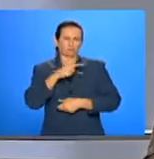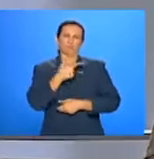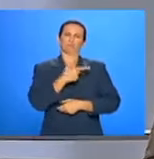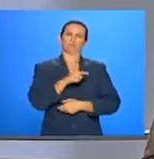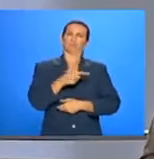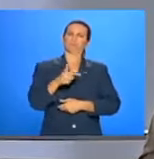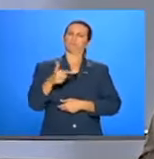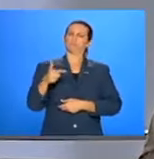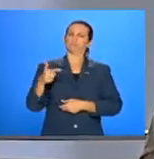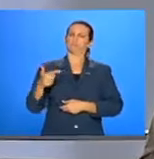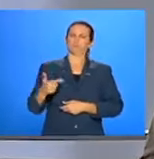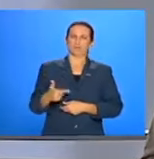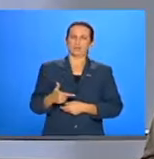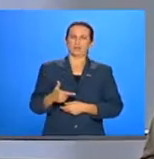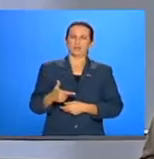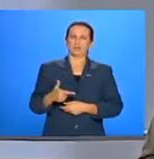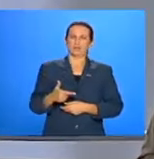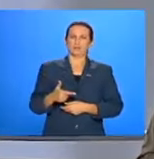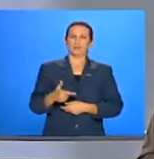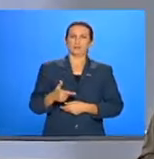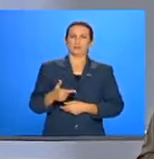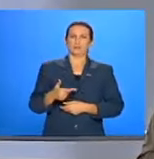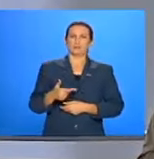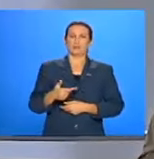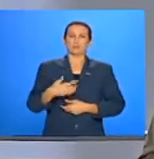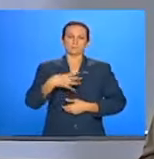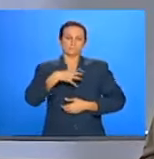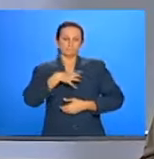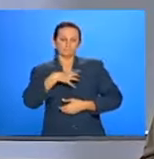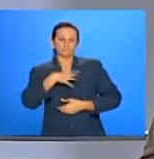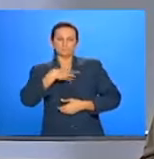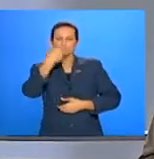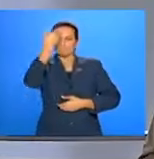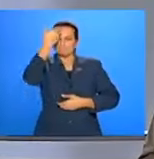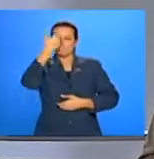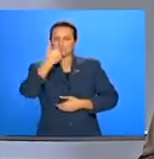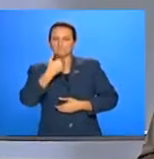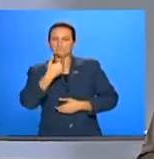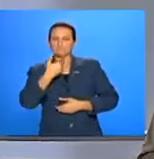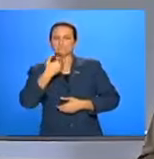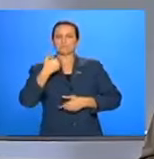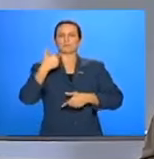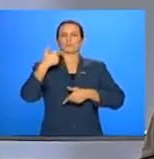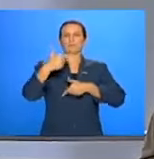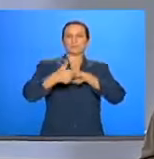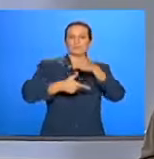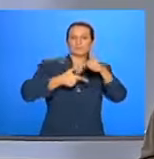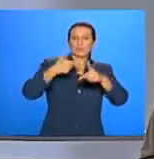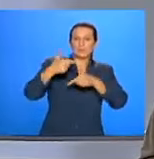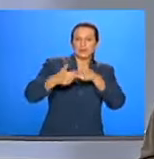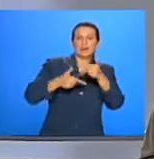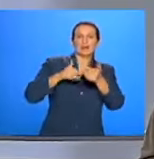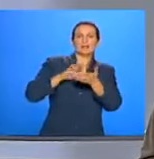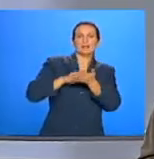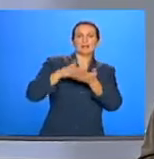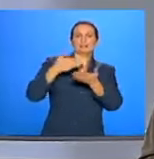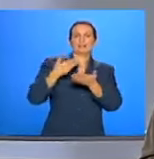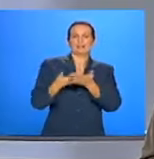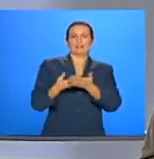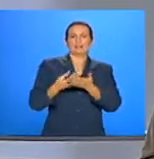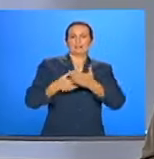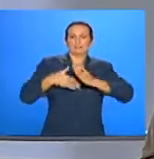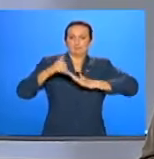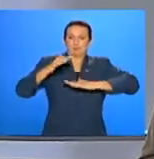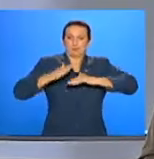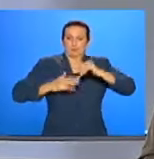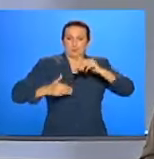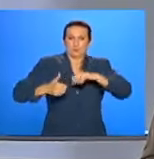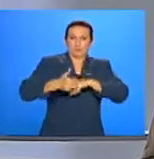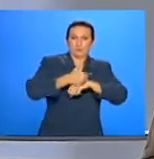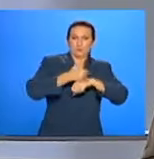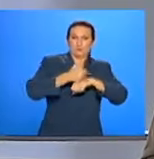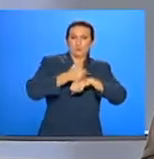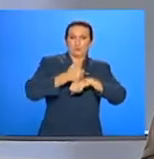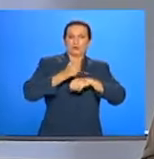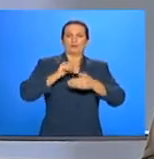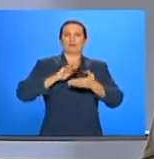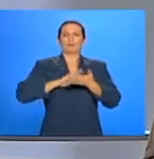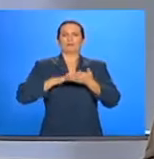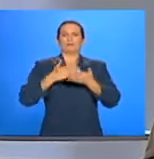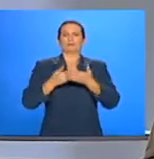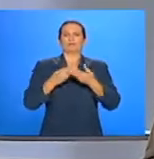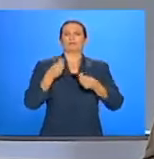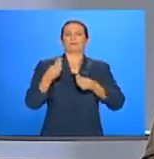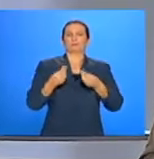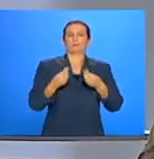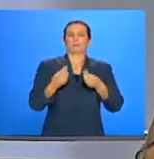O perfil desse profissional ainda gera dúvidas, até para os próprios intérpretes. Alguns, quando questionados sobre